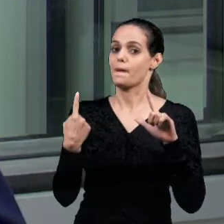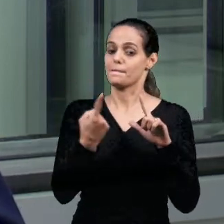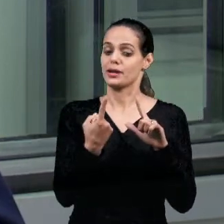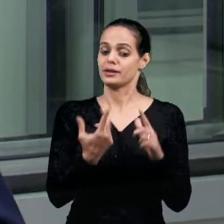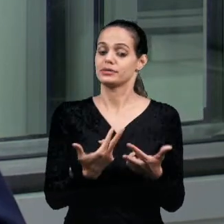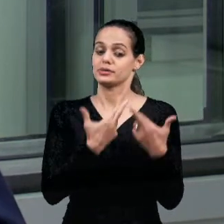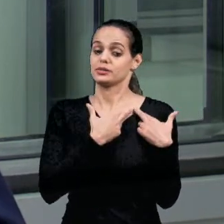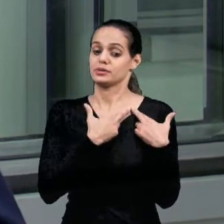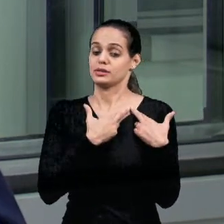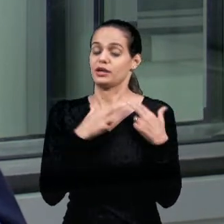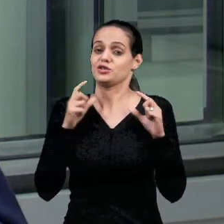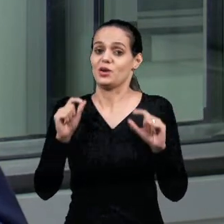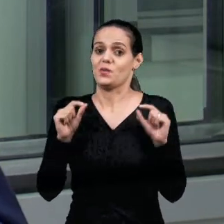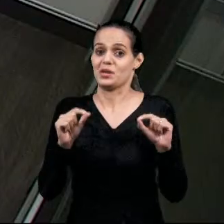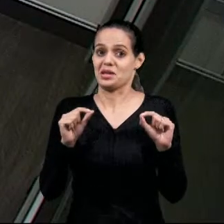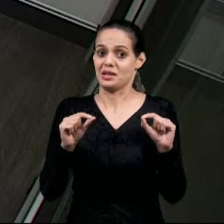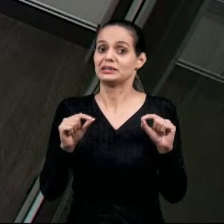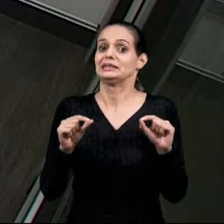muito grande.